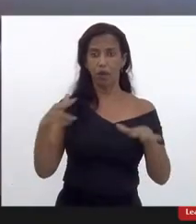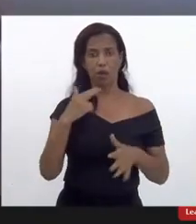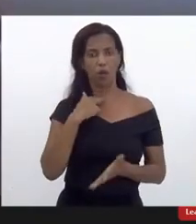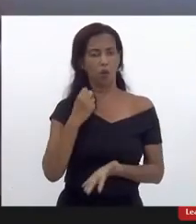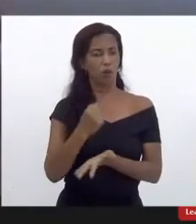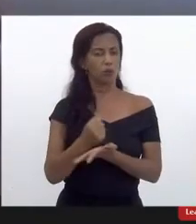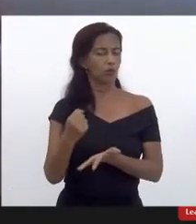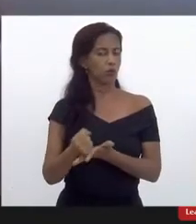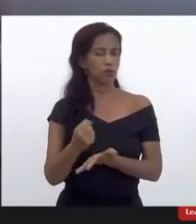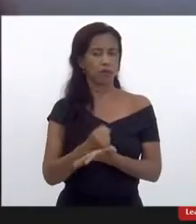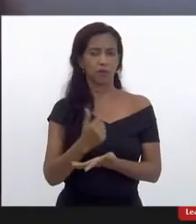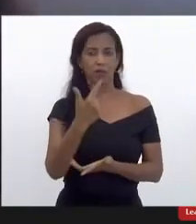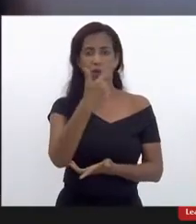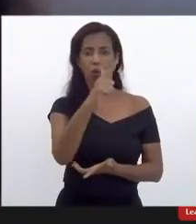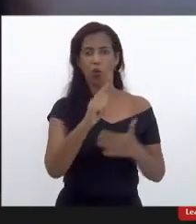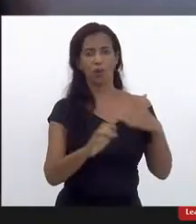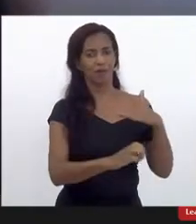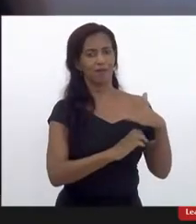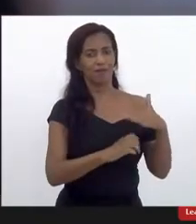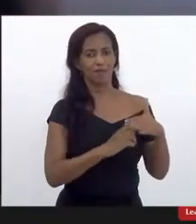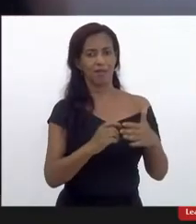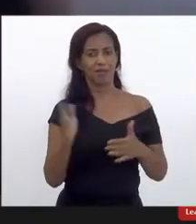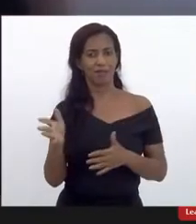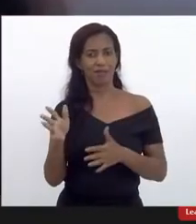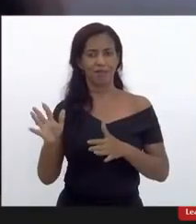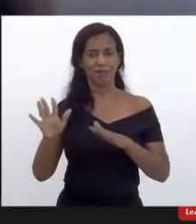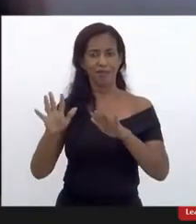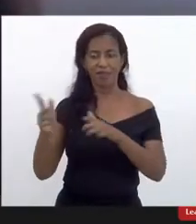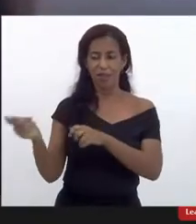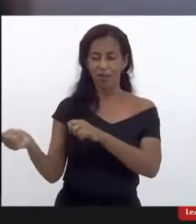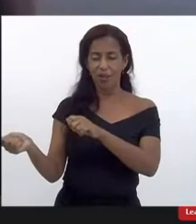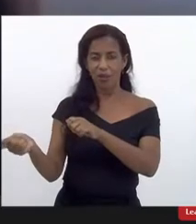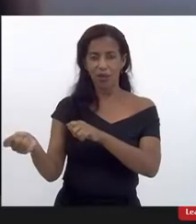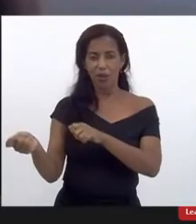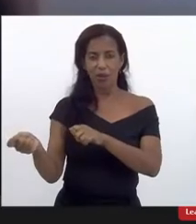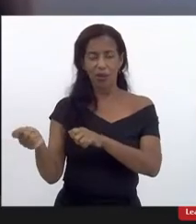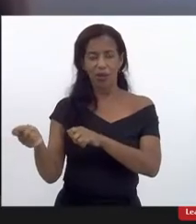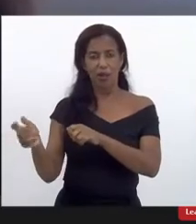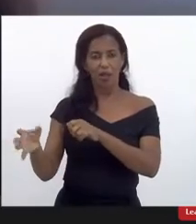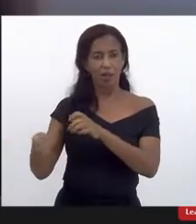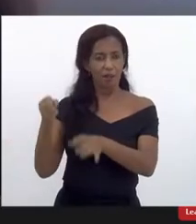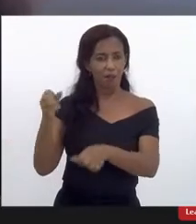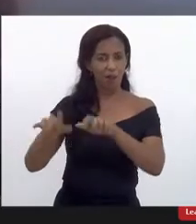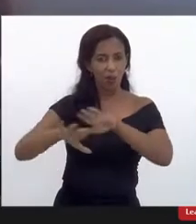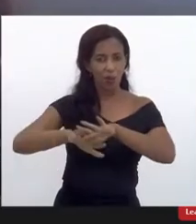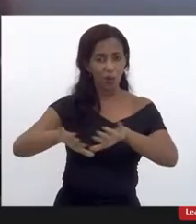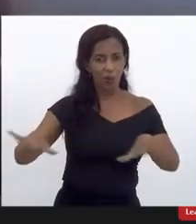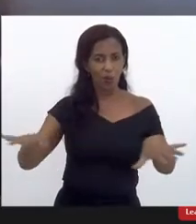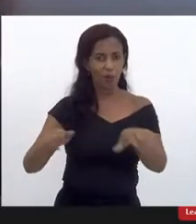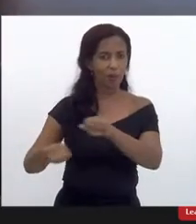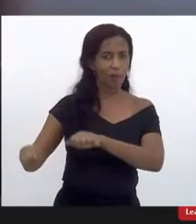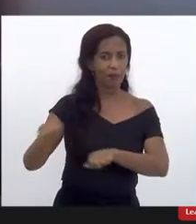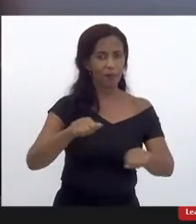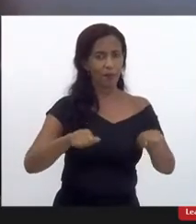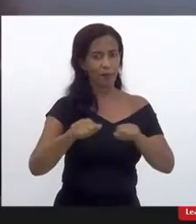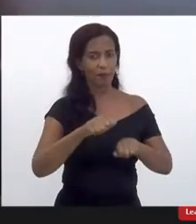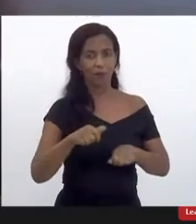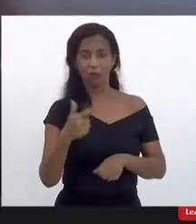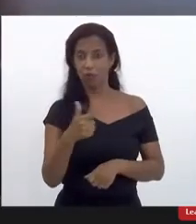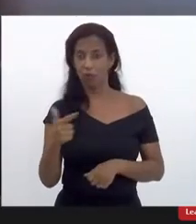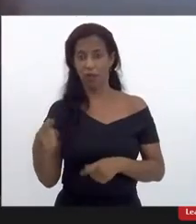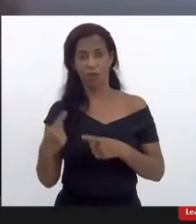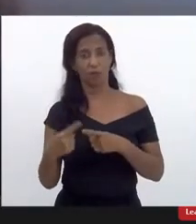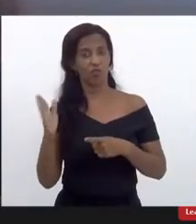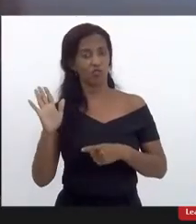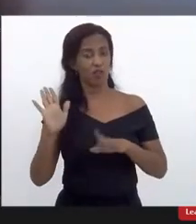empresa de jardinagem, já que tem o cargo de auxiliar de jardinagem para fazer esse